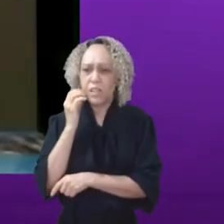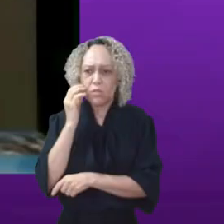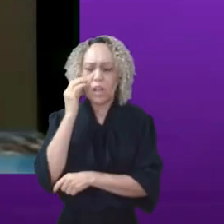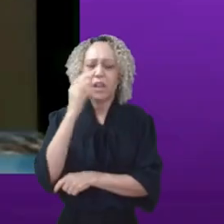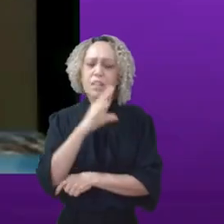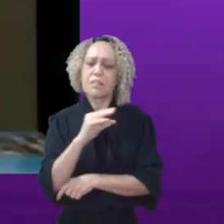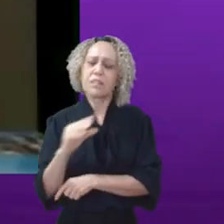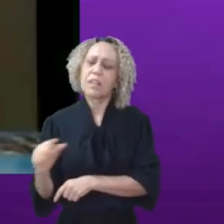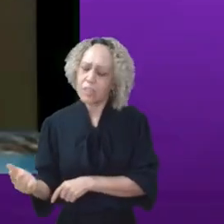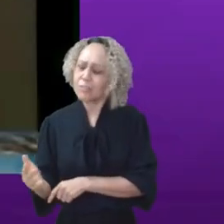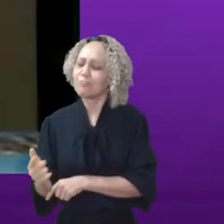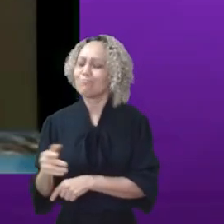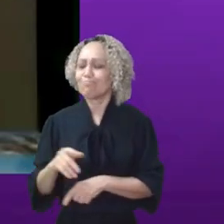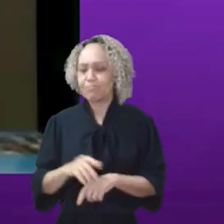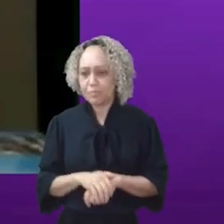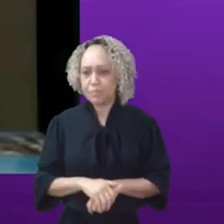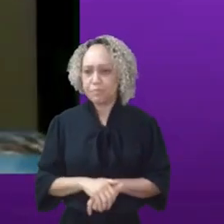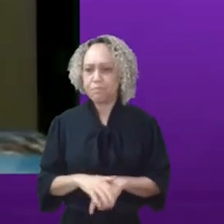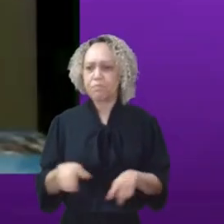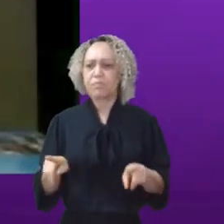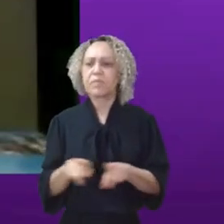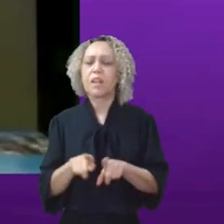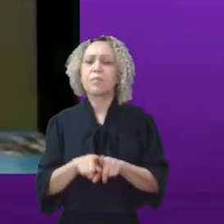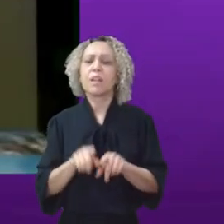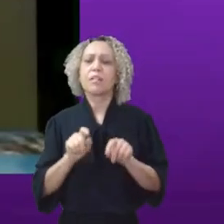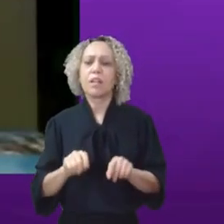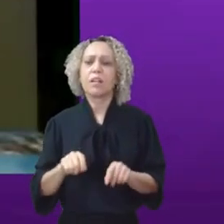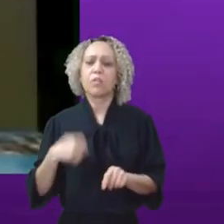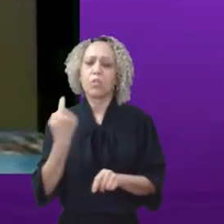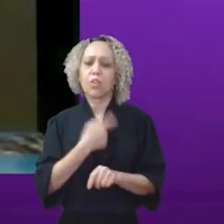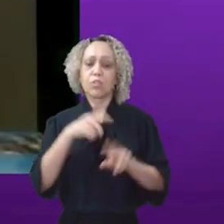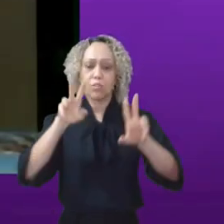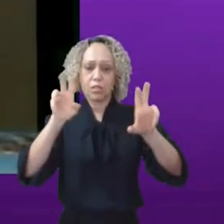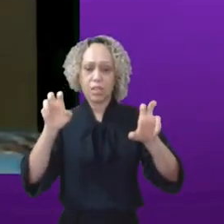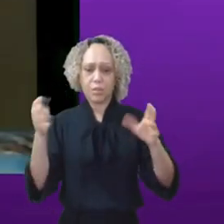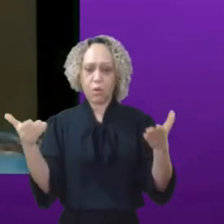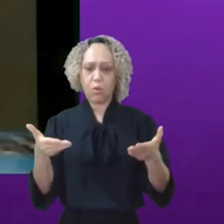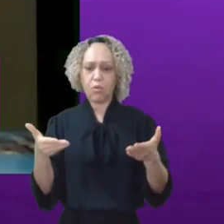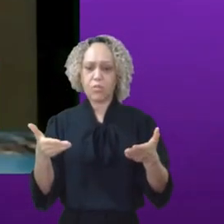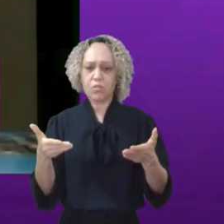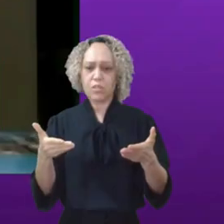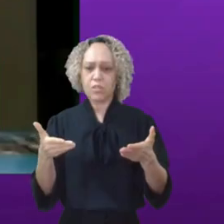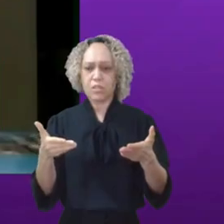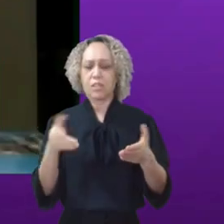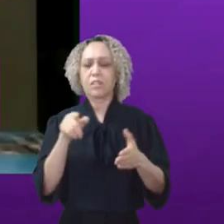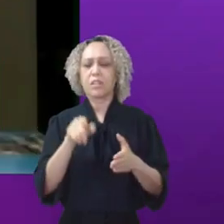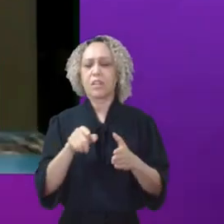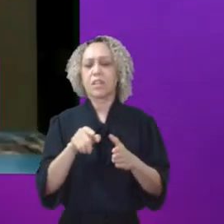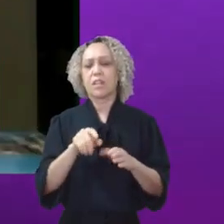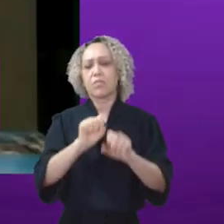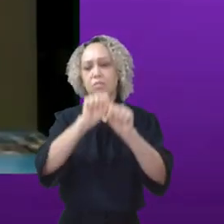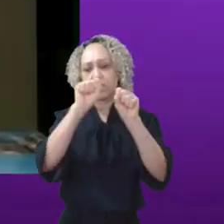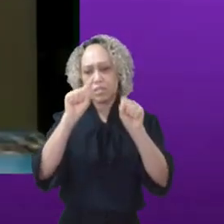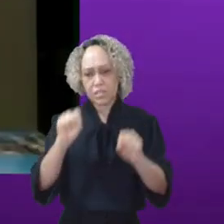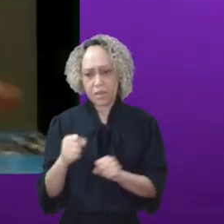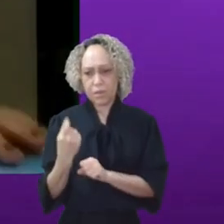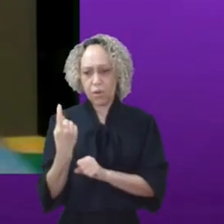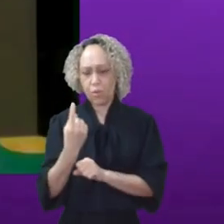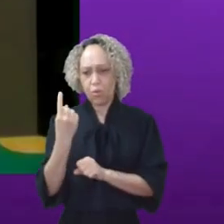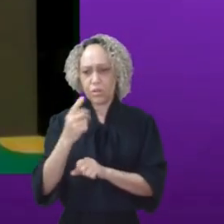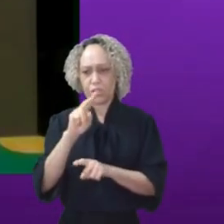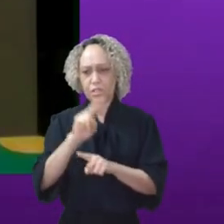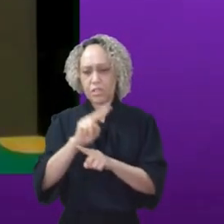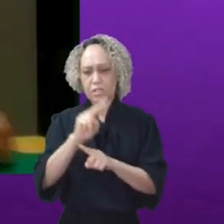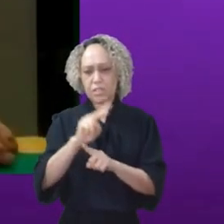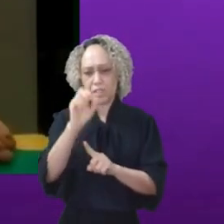criança e adolescente. E também naquilo que é o nosso tema hoje, que é o Sistema Único de Assistência Social. Isso também é